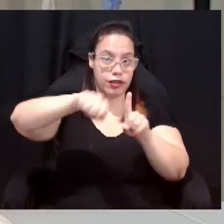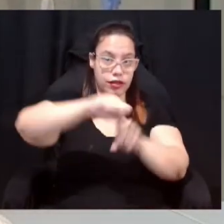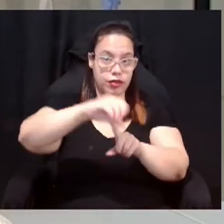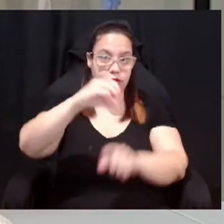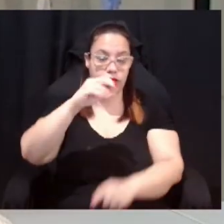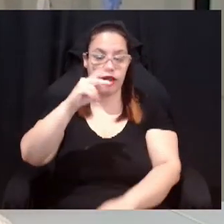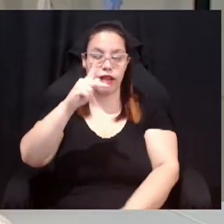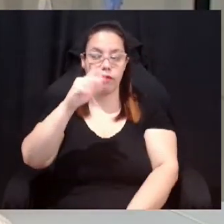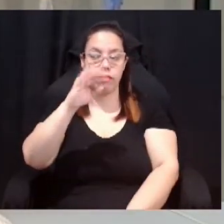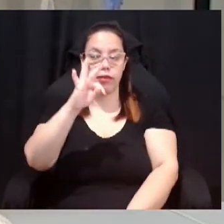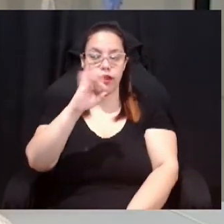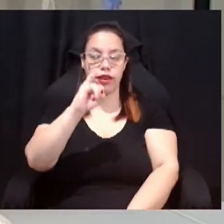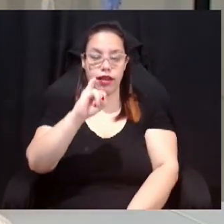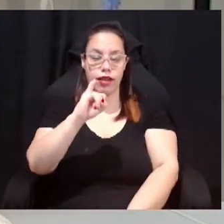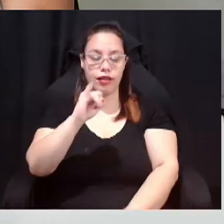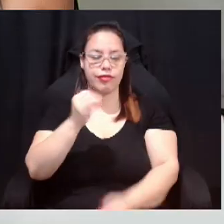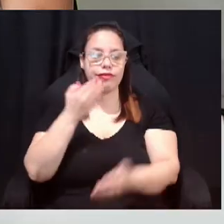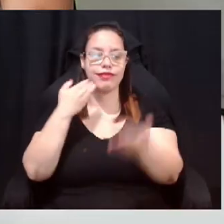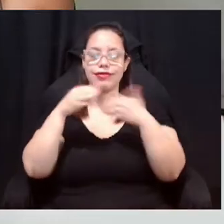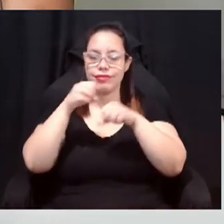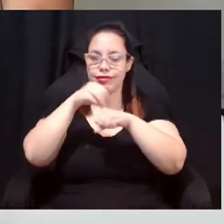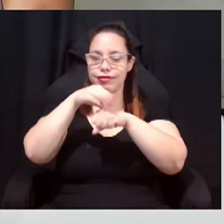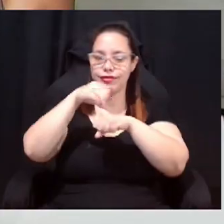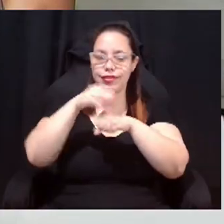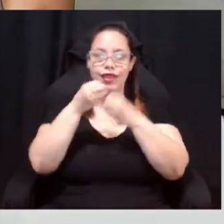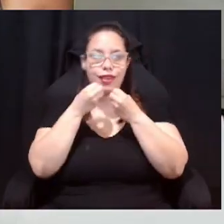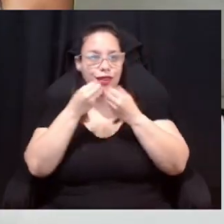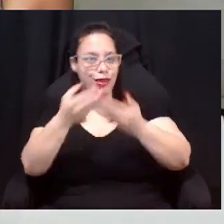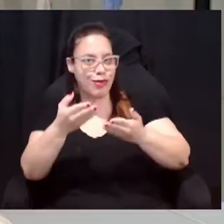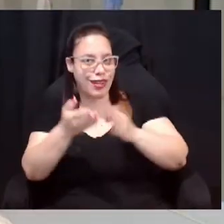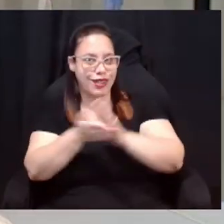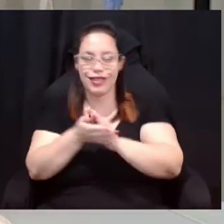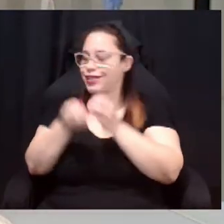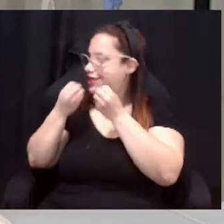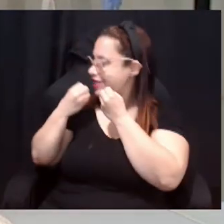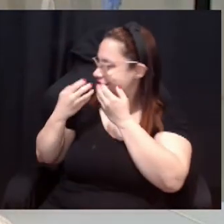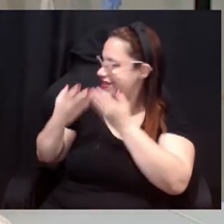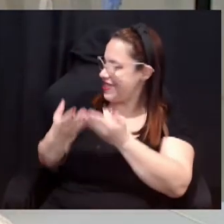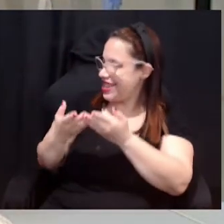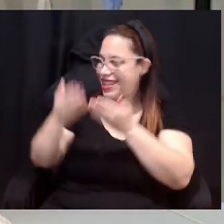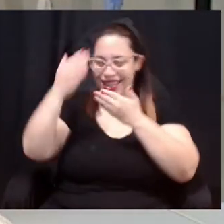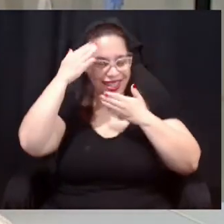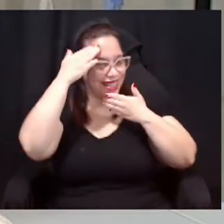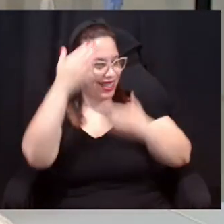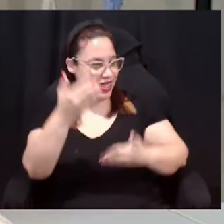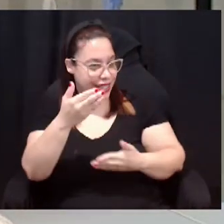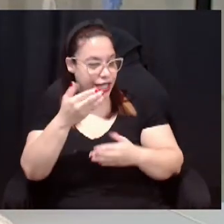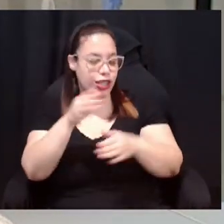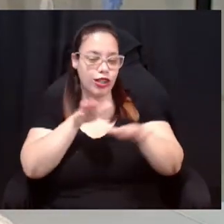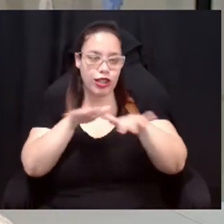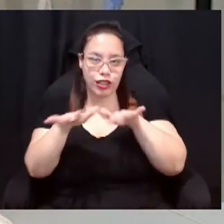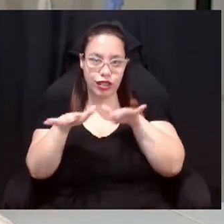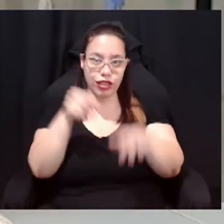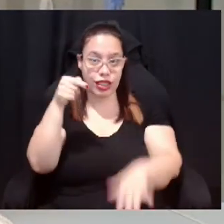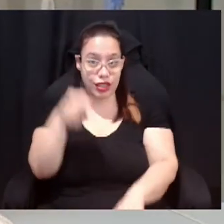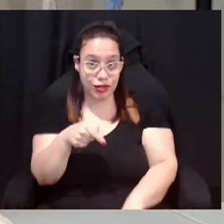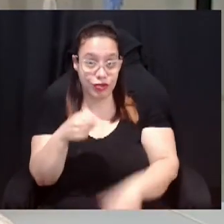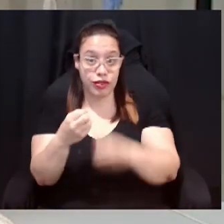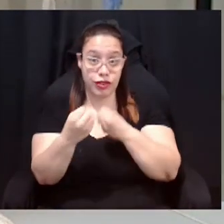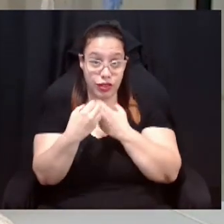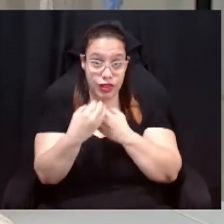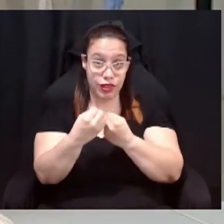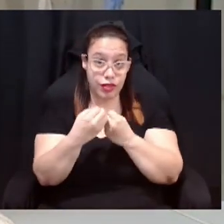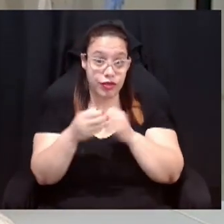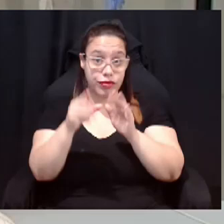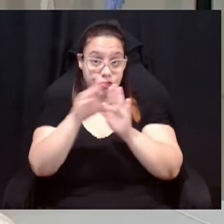que vai dar todas as dicas. Tudo bem, Patrícia? Tudo bem. Obrigada por tirar esse momento aqui pra gente do programa do Faça